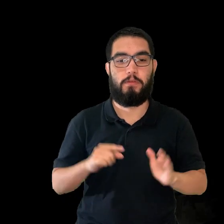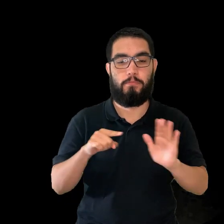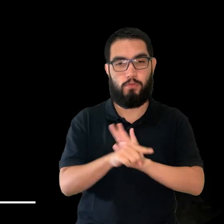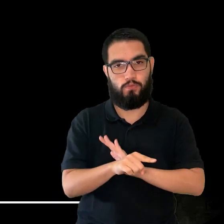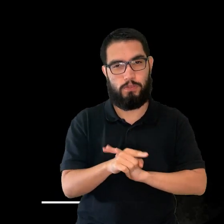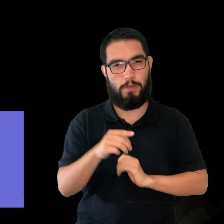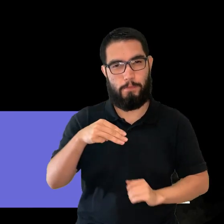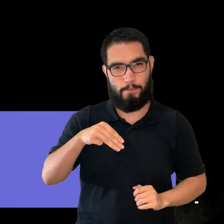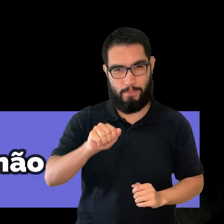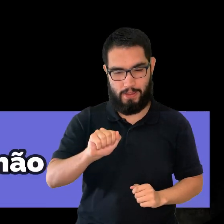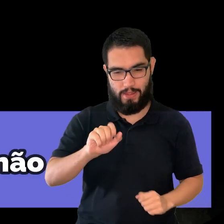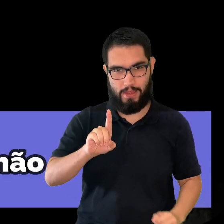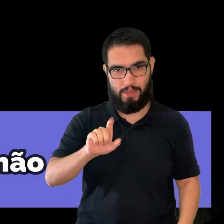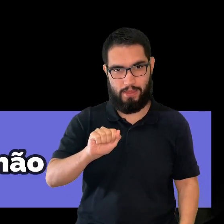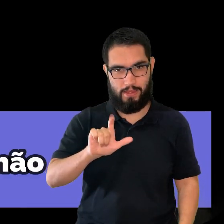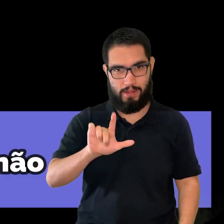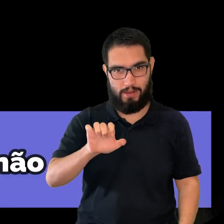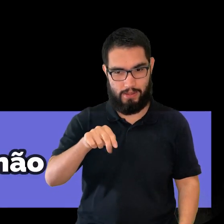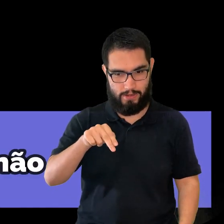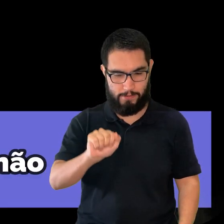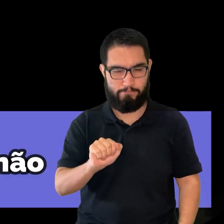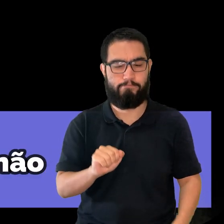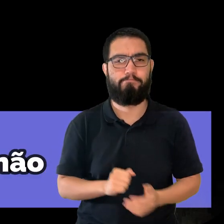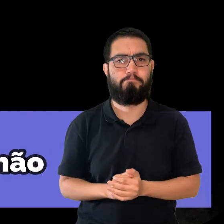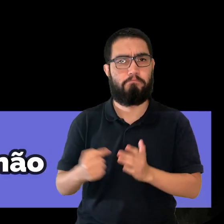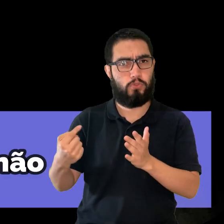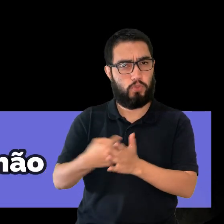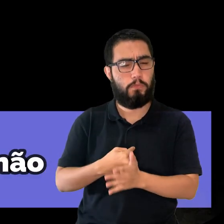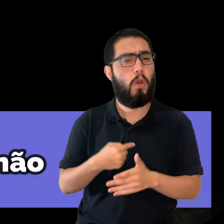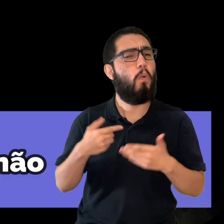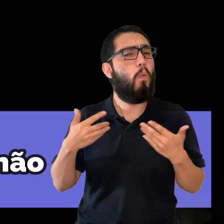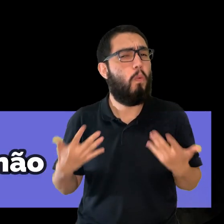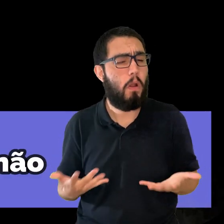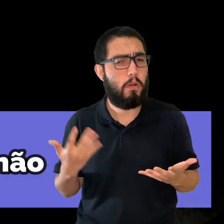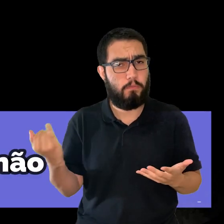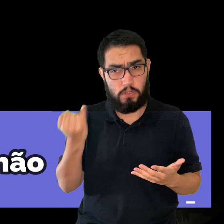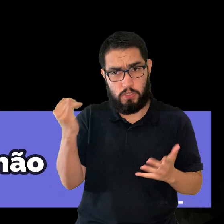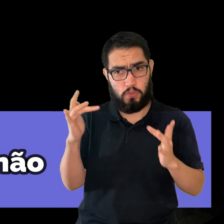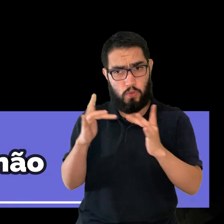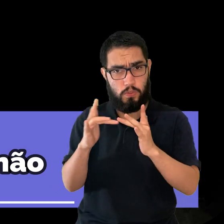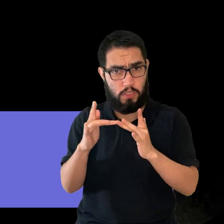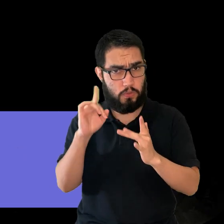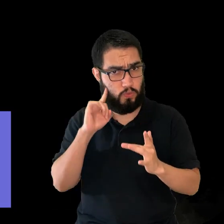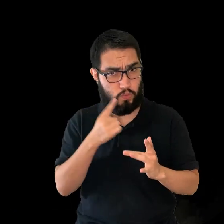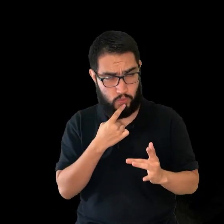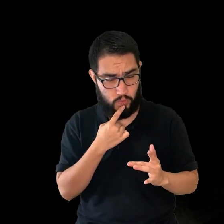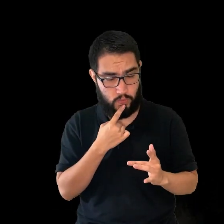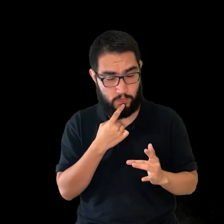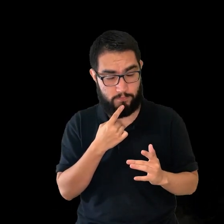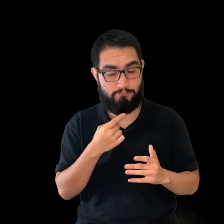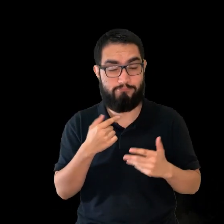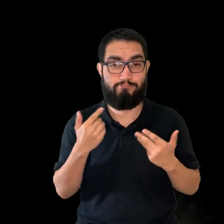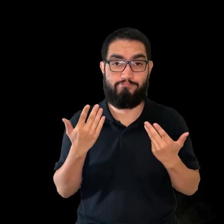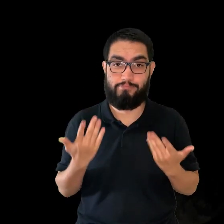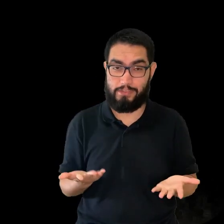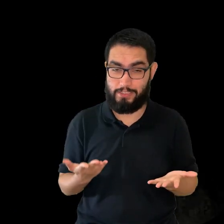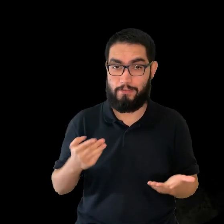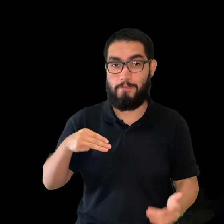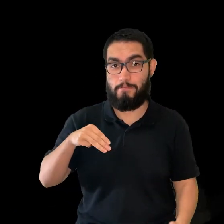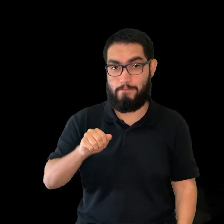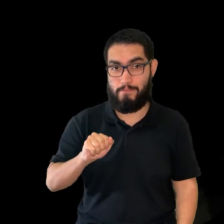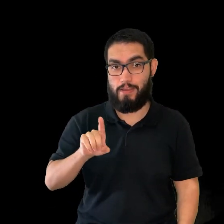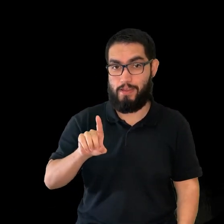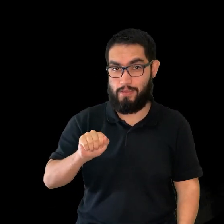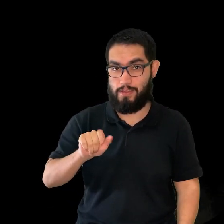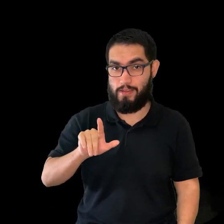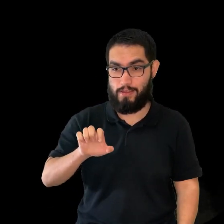pergunta também da Madalena. Qual a importância de ter ou não contato com os surdos? Então,